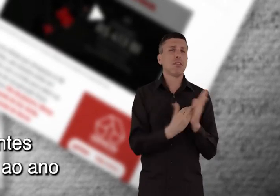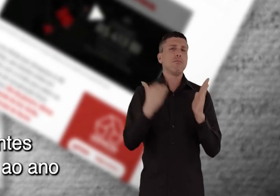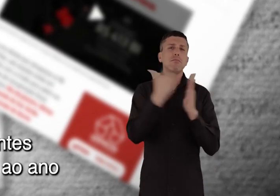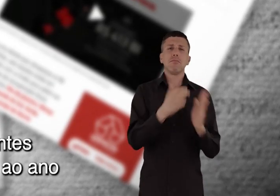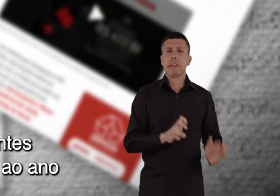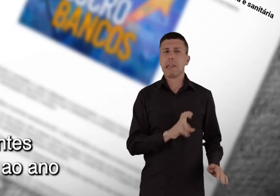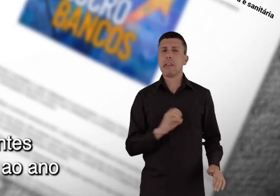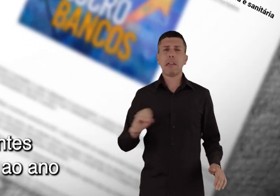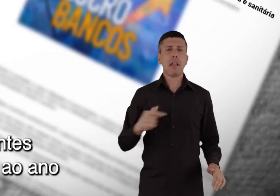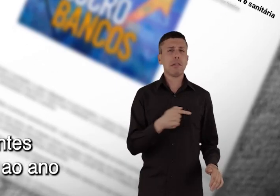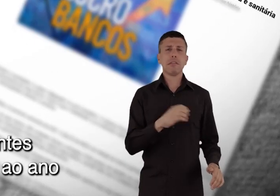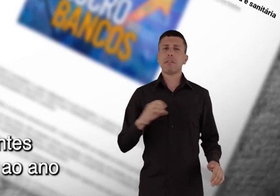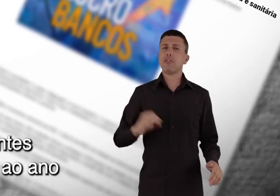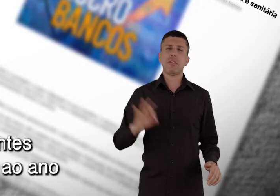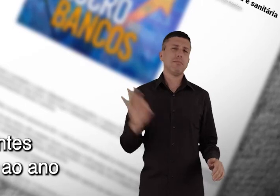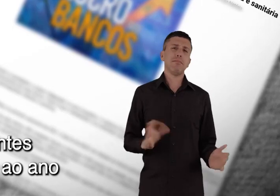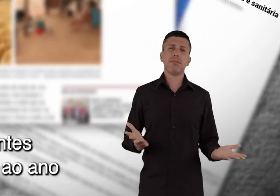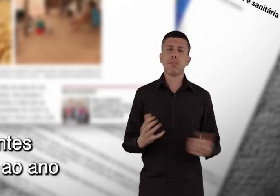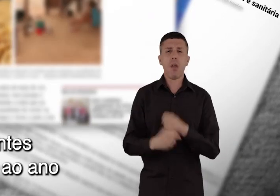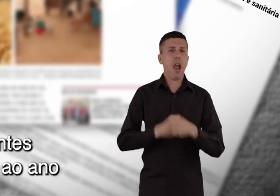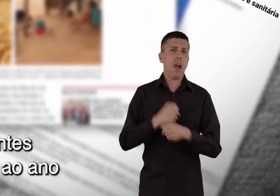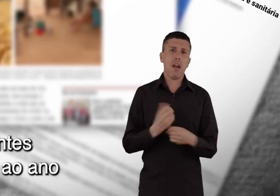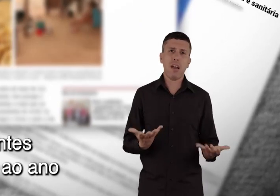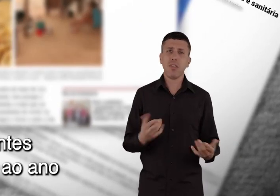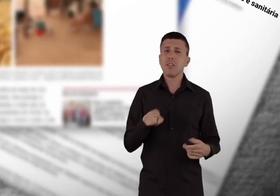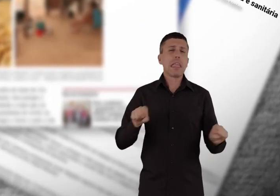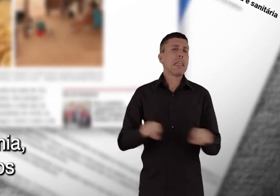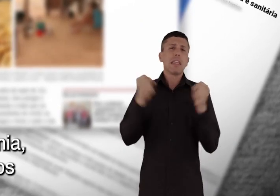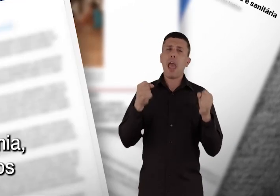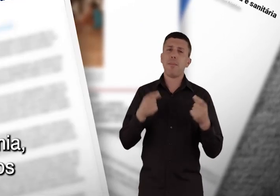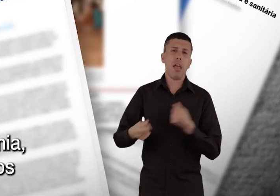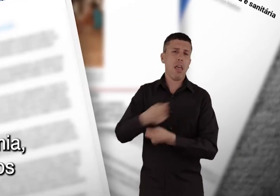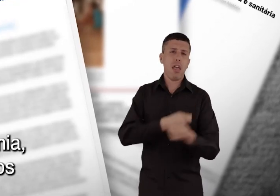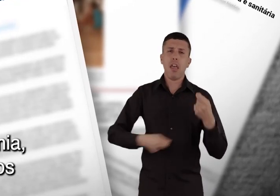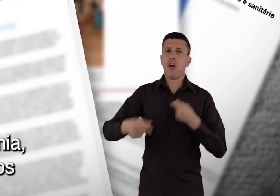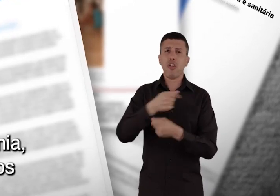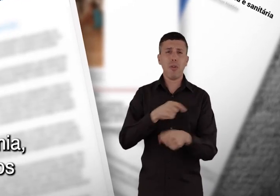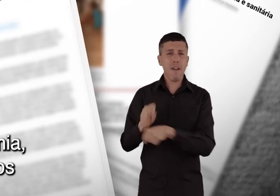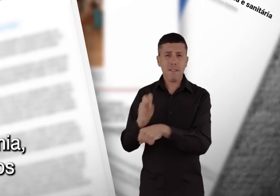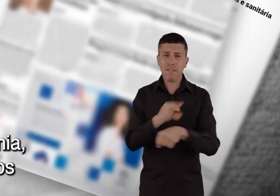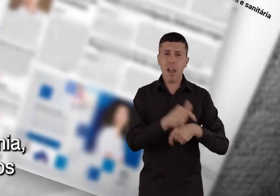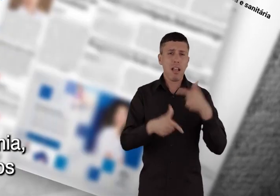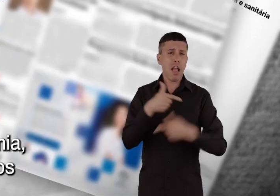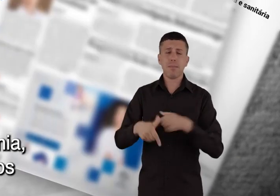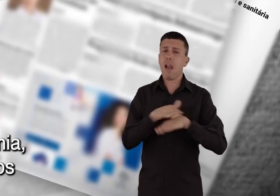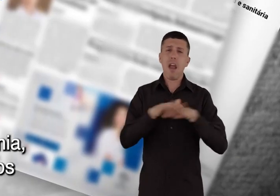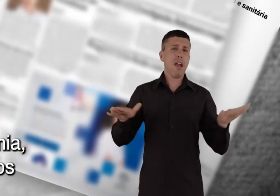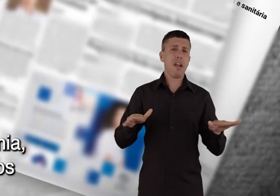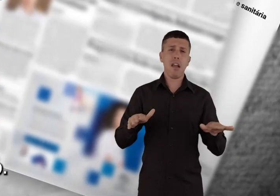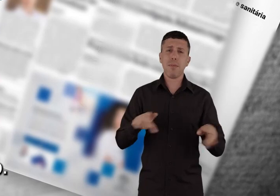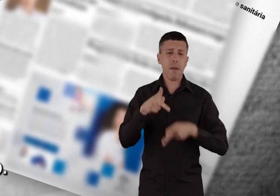juros escorchantes de mais de 500%, 700% ao ano, que destroem a economia, roubam